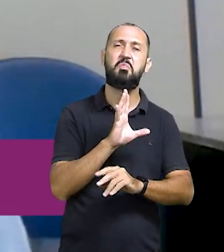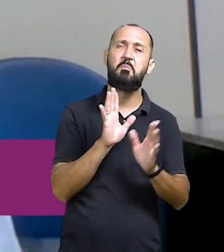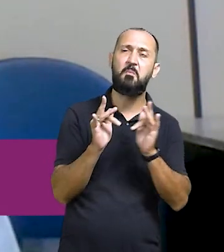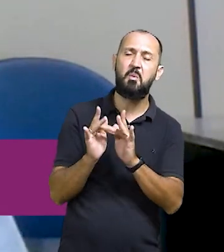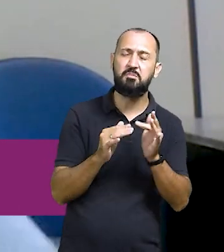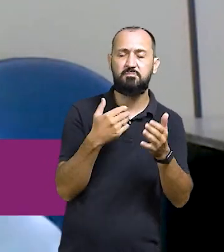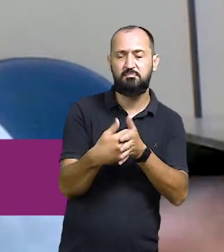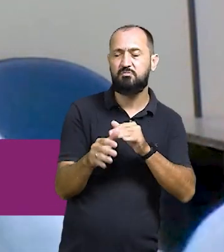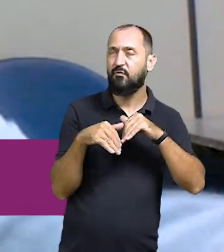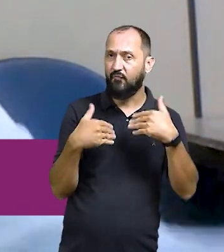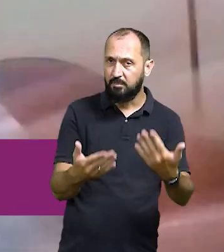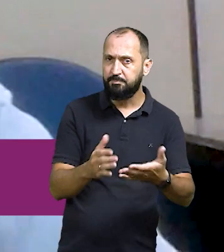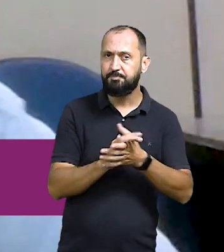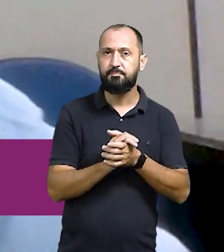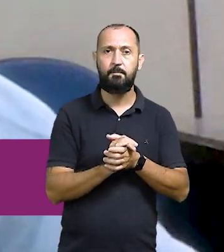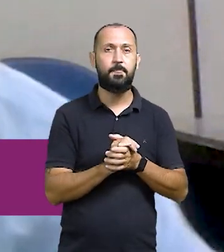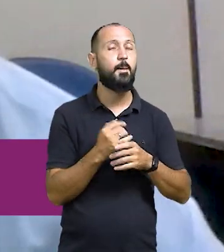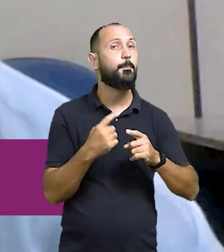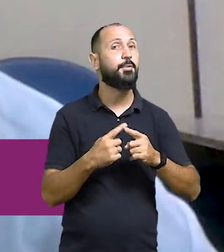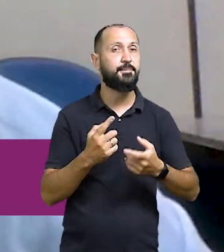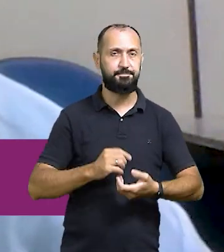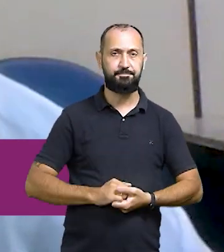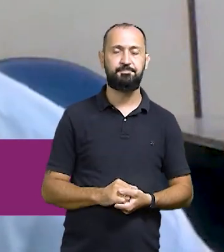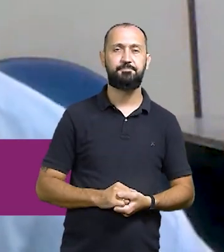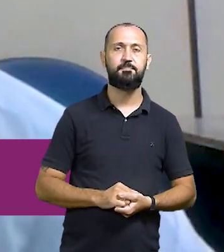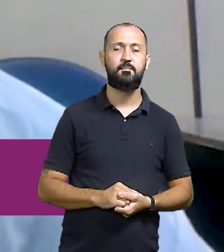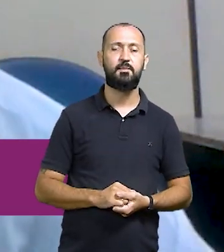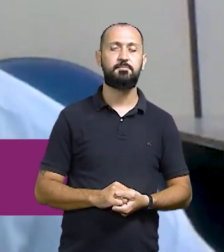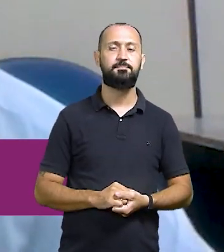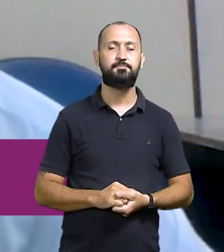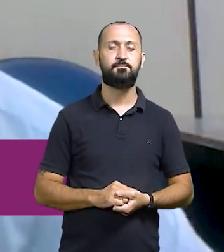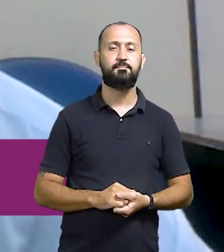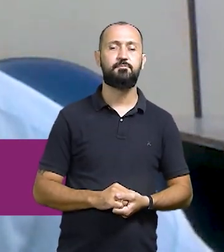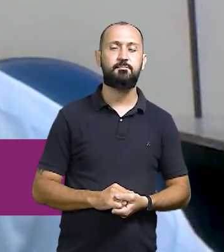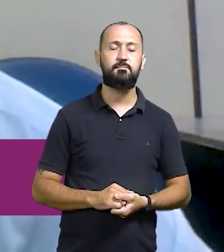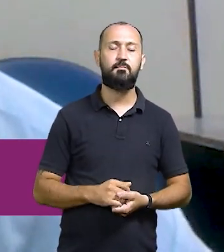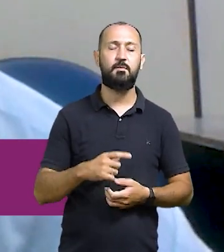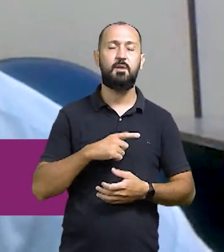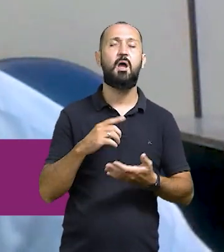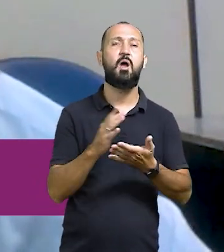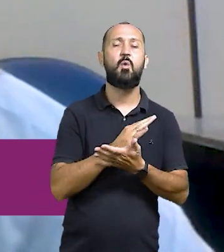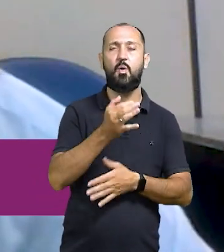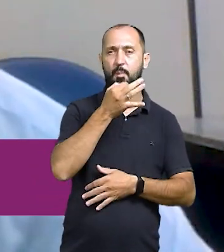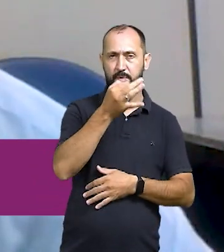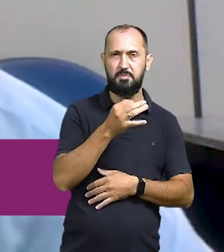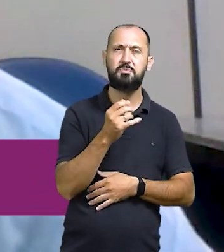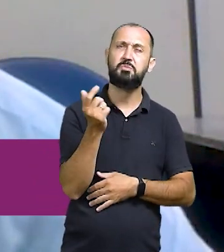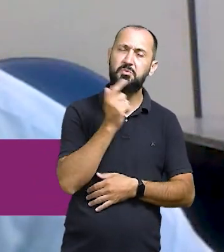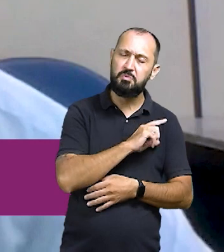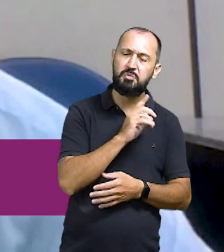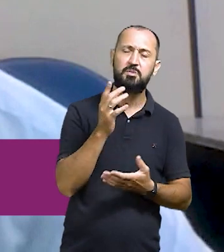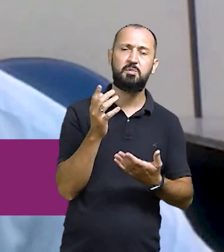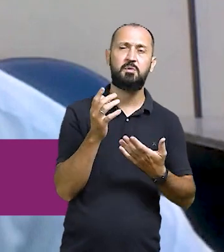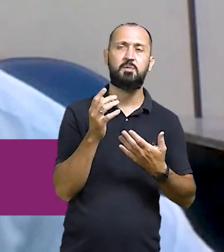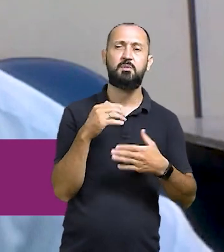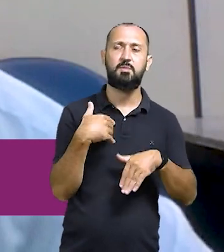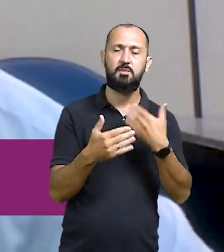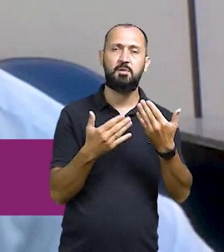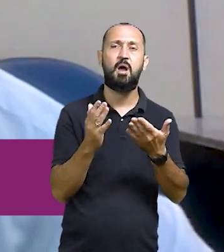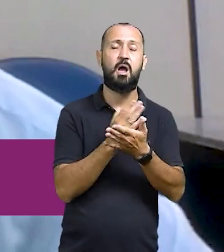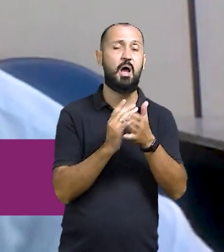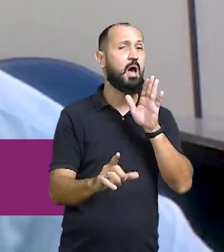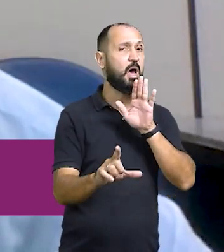Grande, para discutir a narrativa que a mídia tem dado para essas notícias, né? Porque a gente precisa